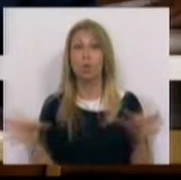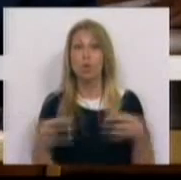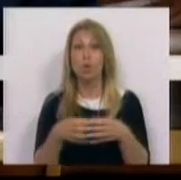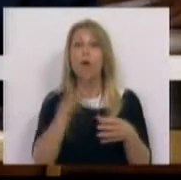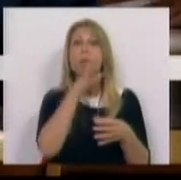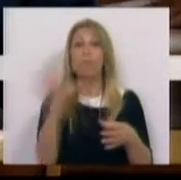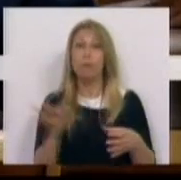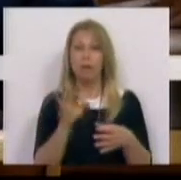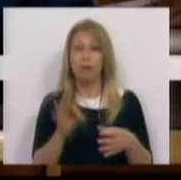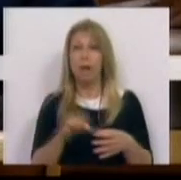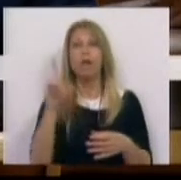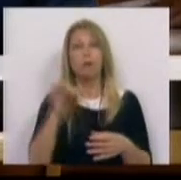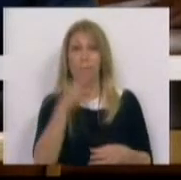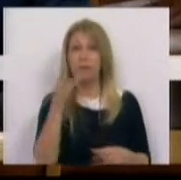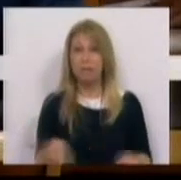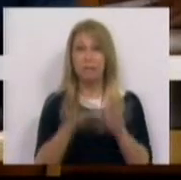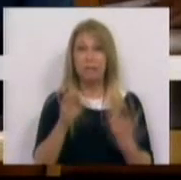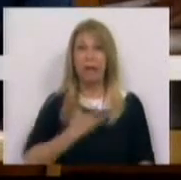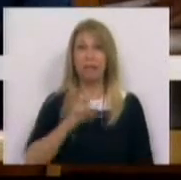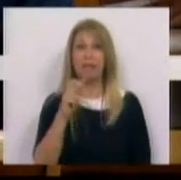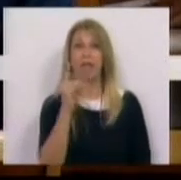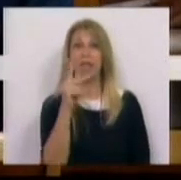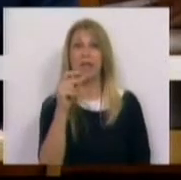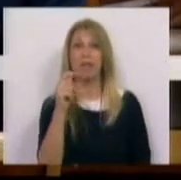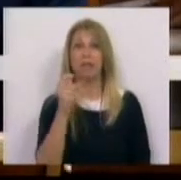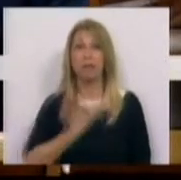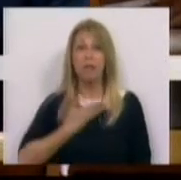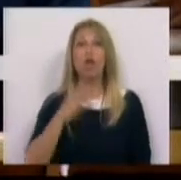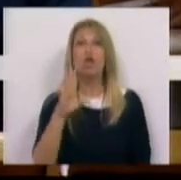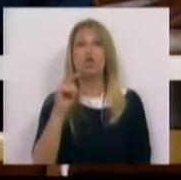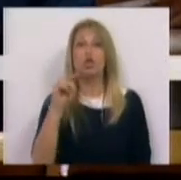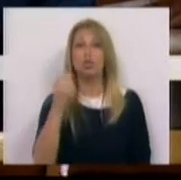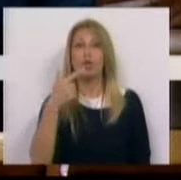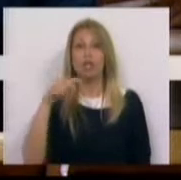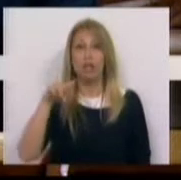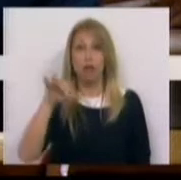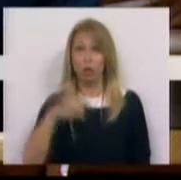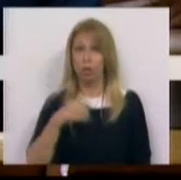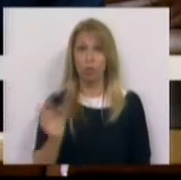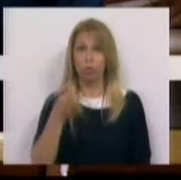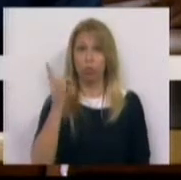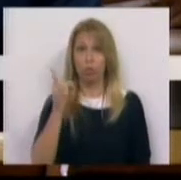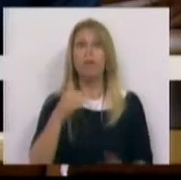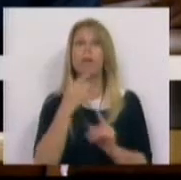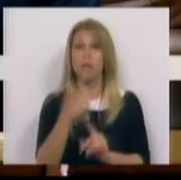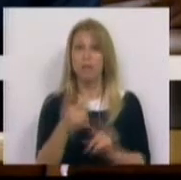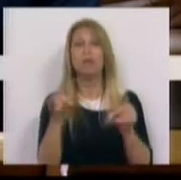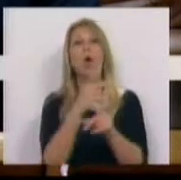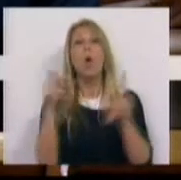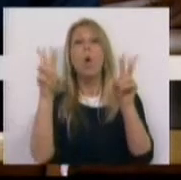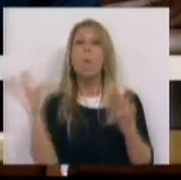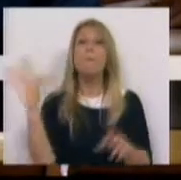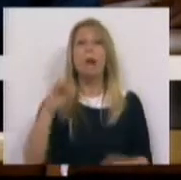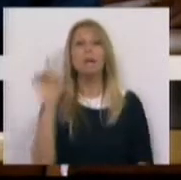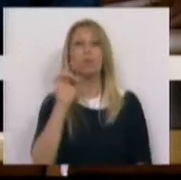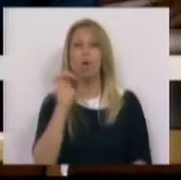Como também disse David Justino, e não sou eu, mais importante a fazer não é sobre a escolaridade